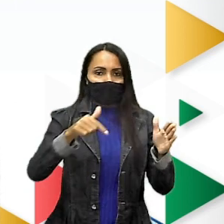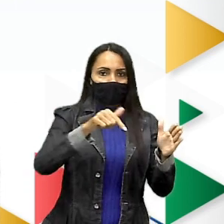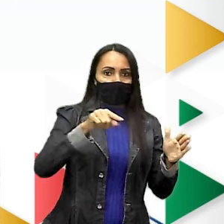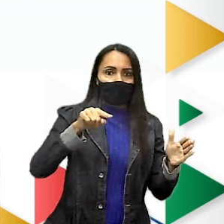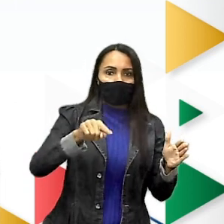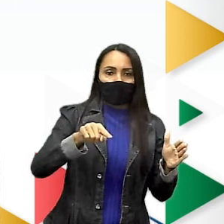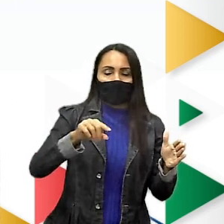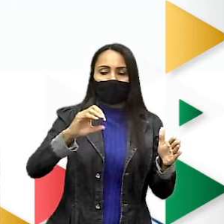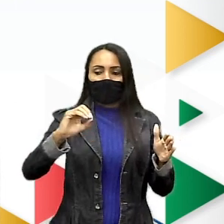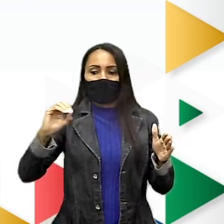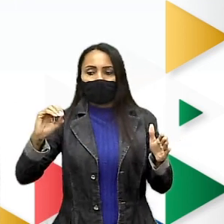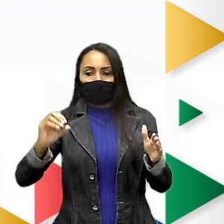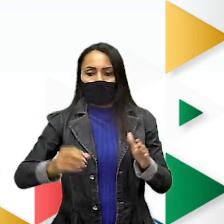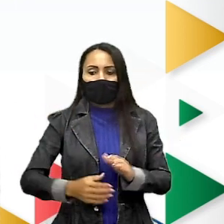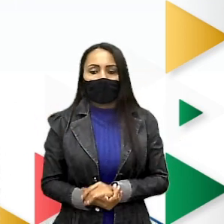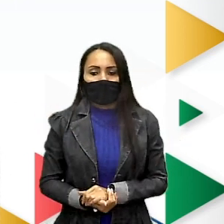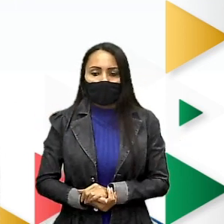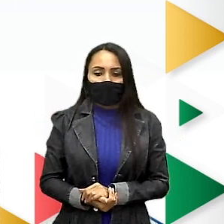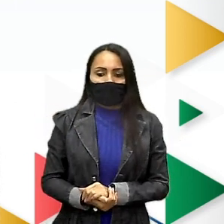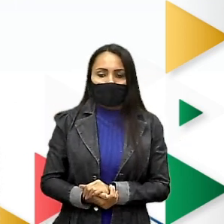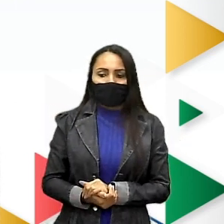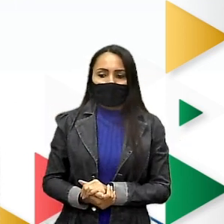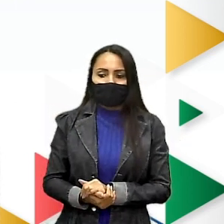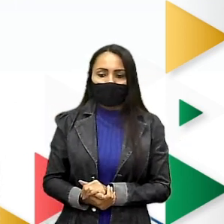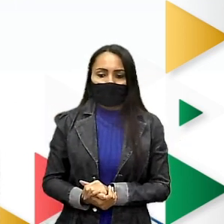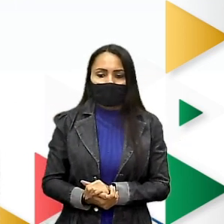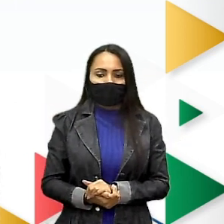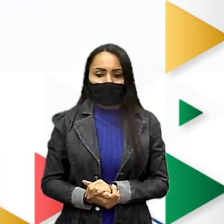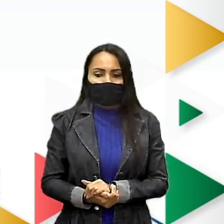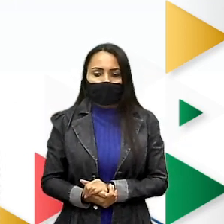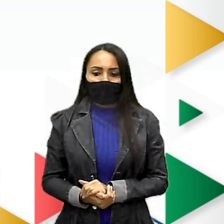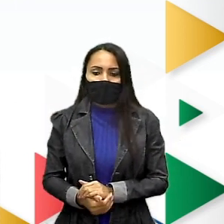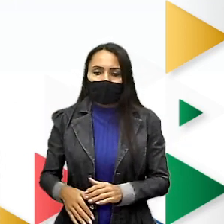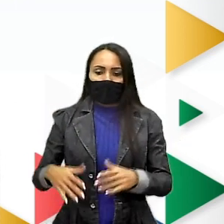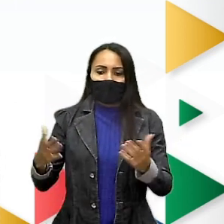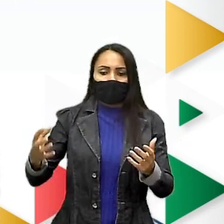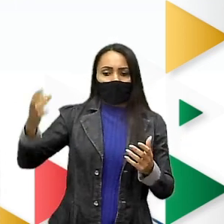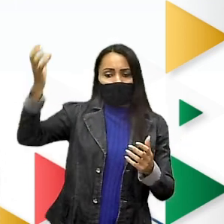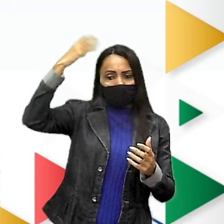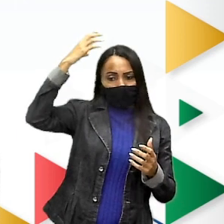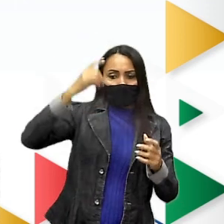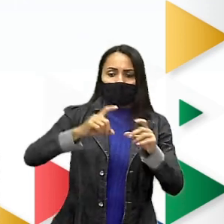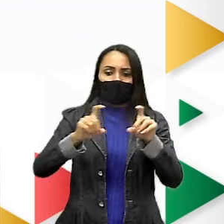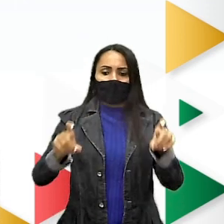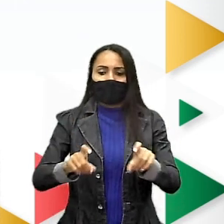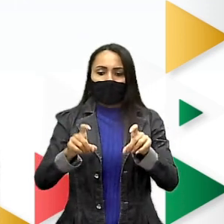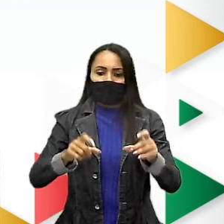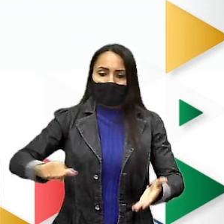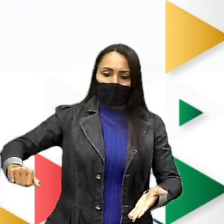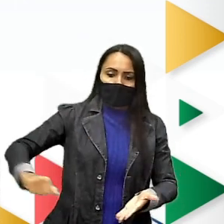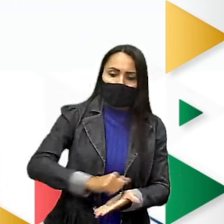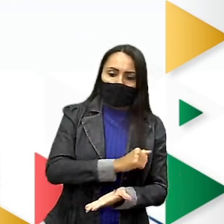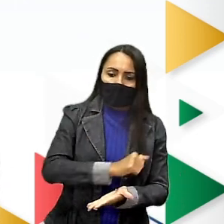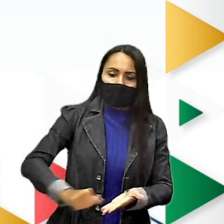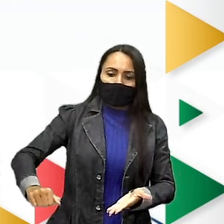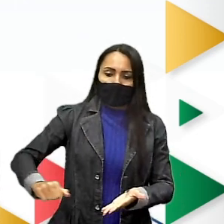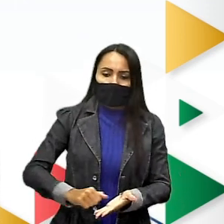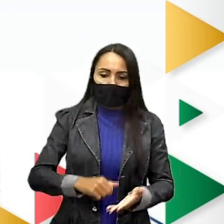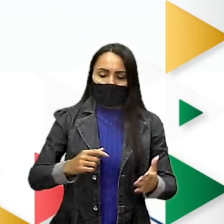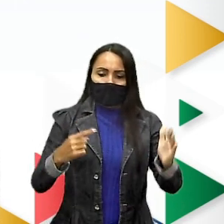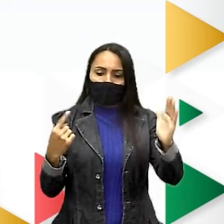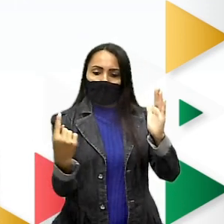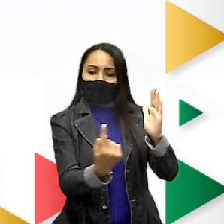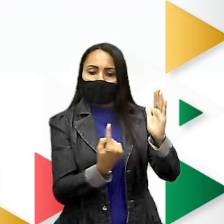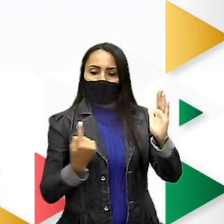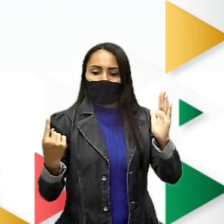no uso e consumo, tá? Diário. Aparelhos que eu vou colocar aí, ó, chuveiro, computadores, ferro elétrico, forno micro-ondas,